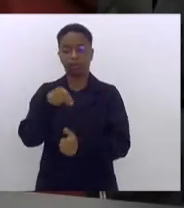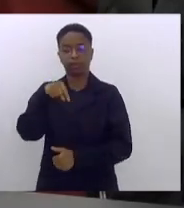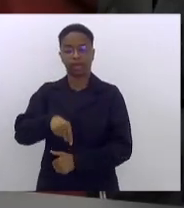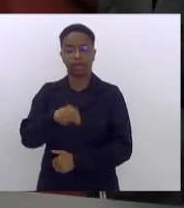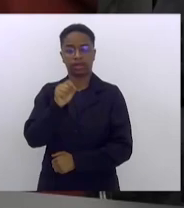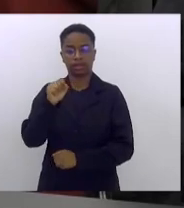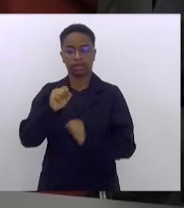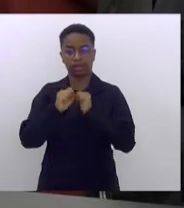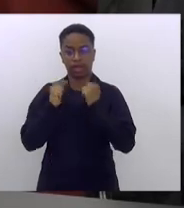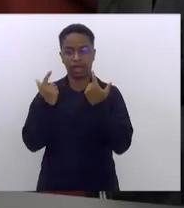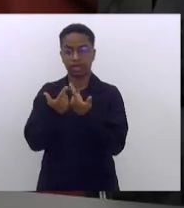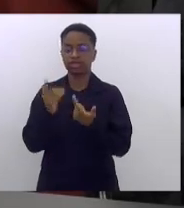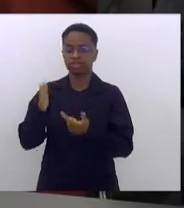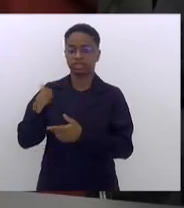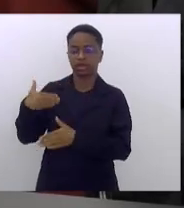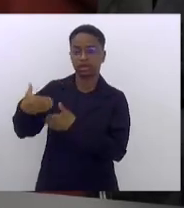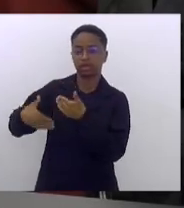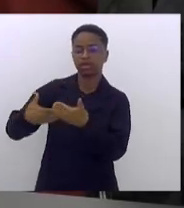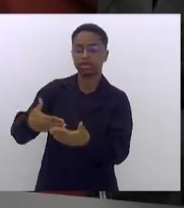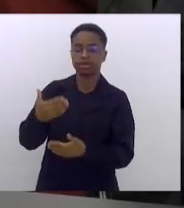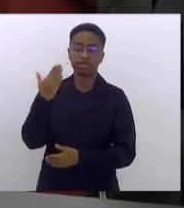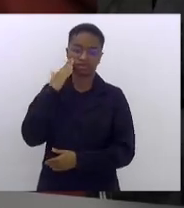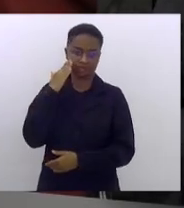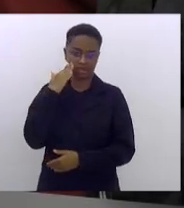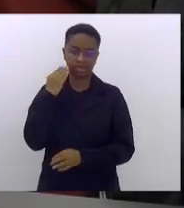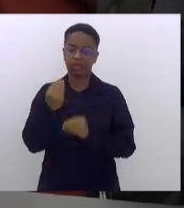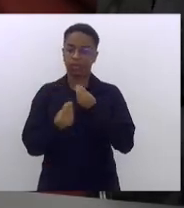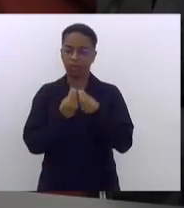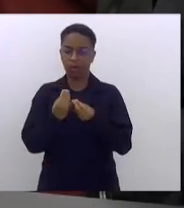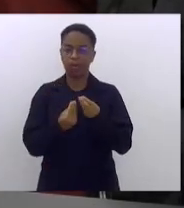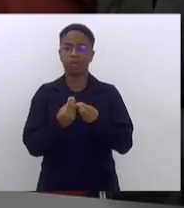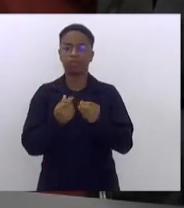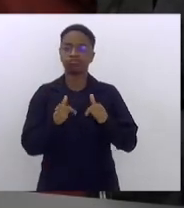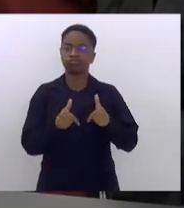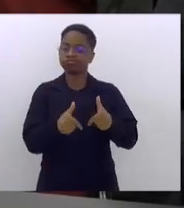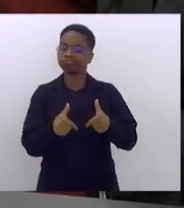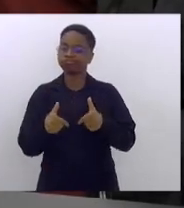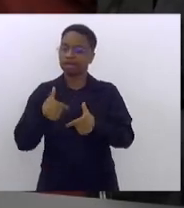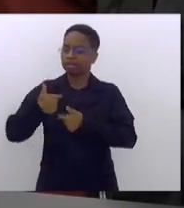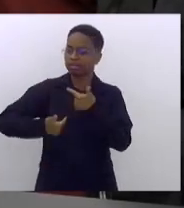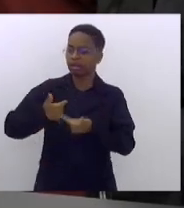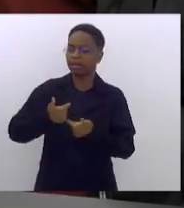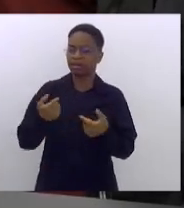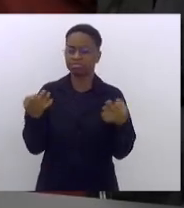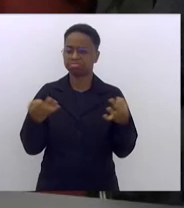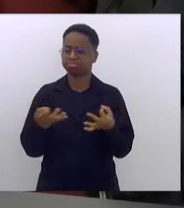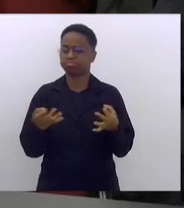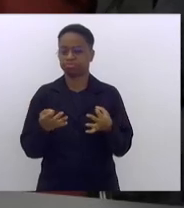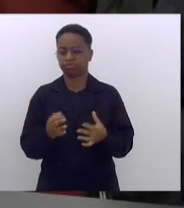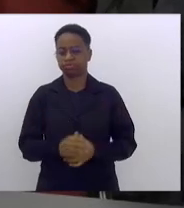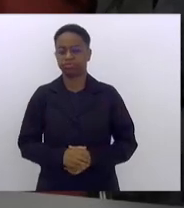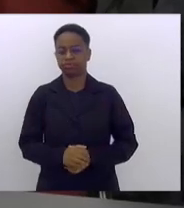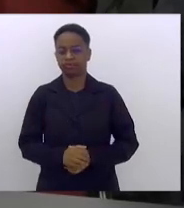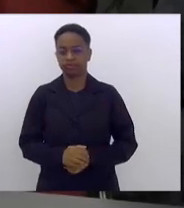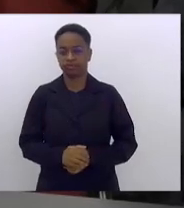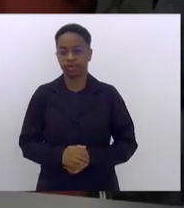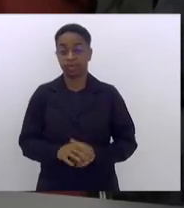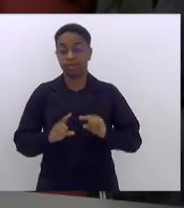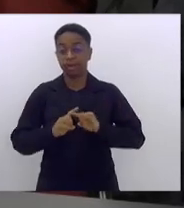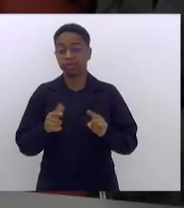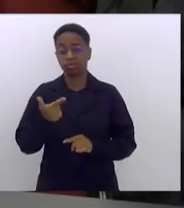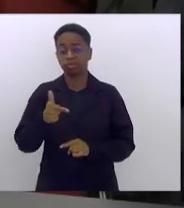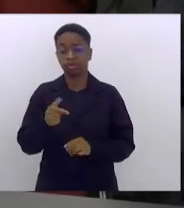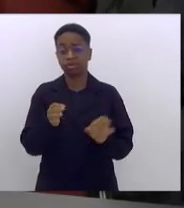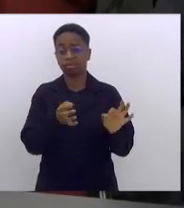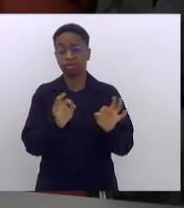legislativa há algum tempo, sabe que a produção da CCJ está sendo uma produção exitosa. E não tem uma semana